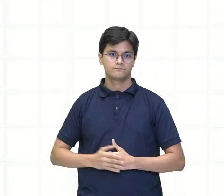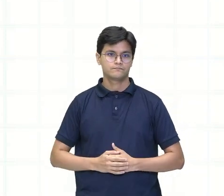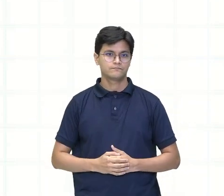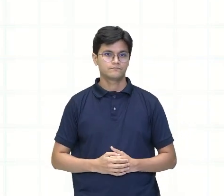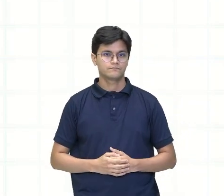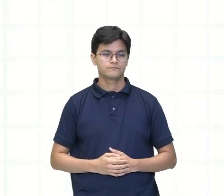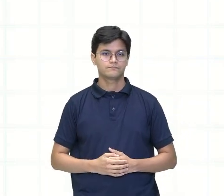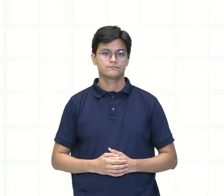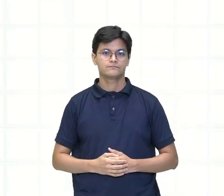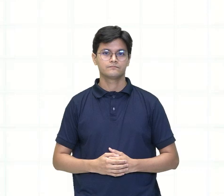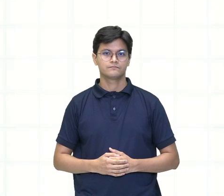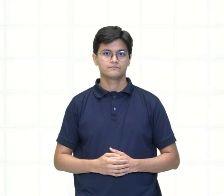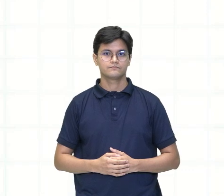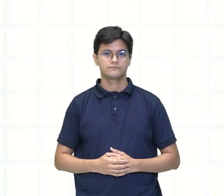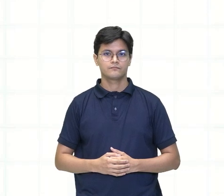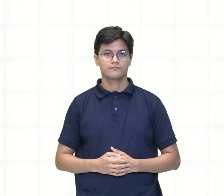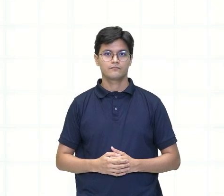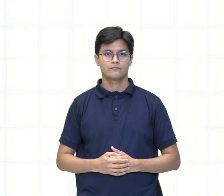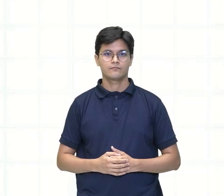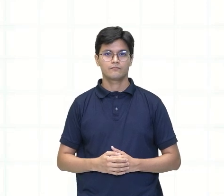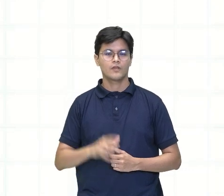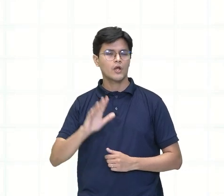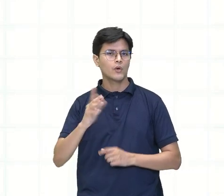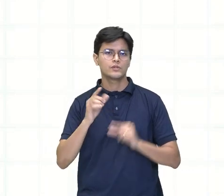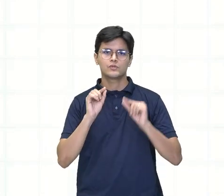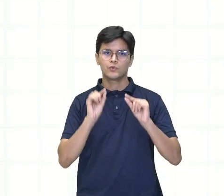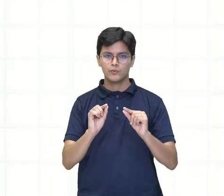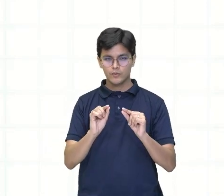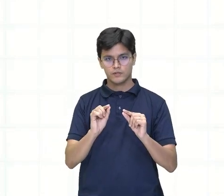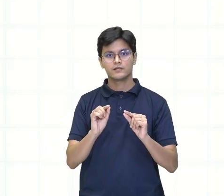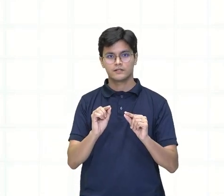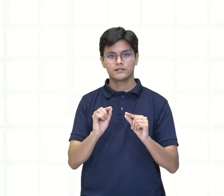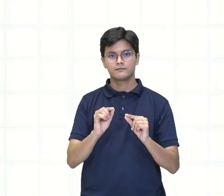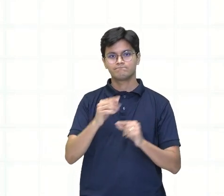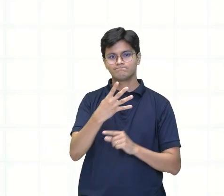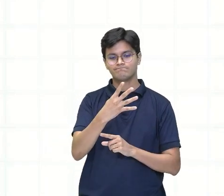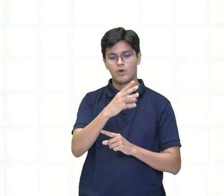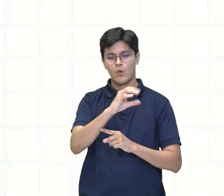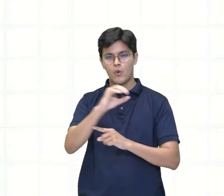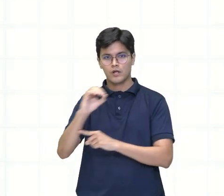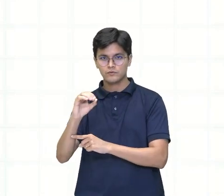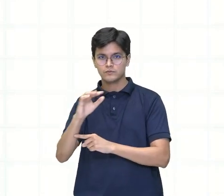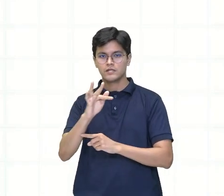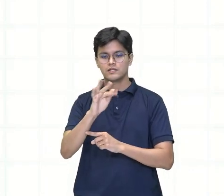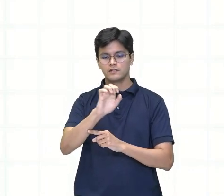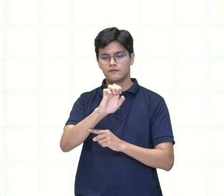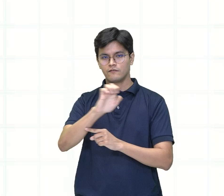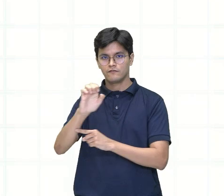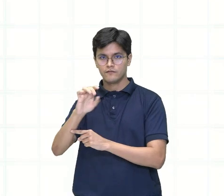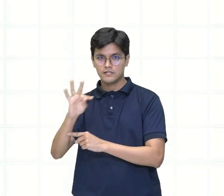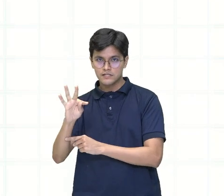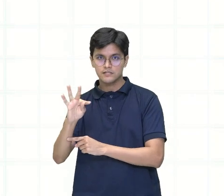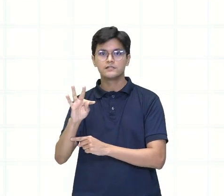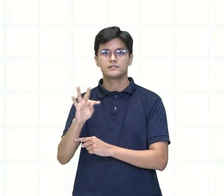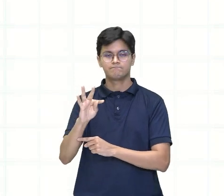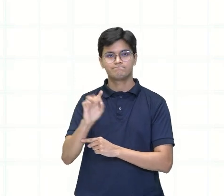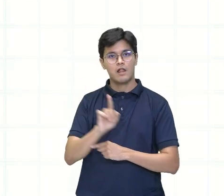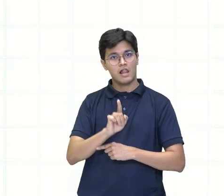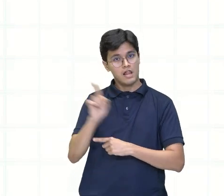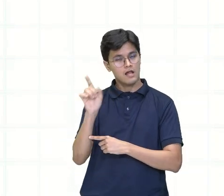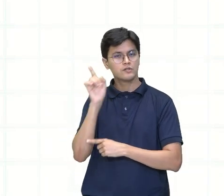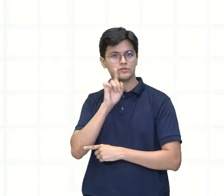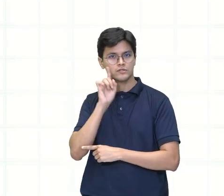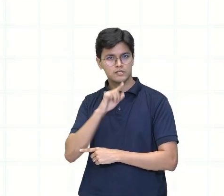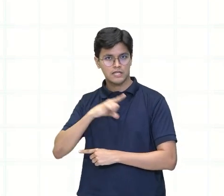foi, né, em queda livre. 400 feet. Nos Estados Unidos, eles têm uma medida, né,